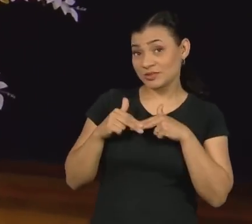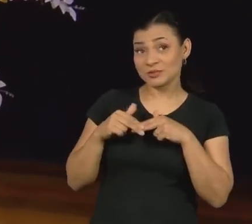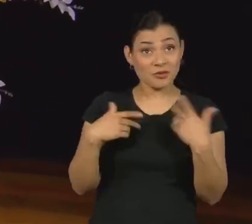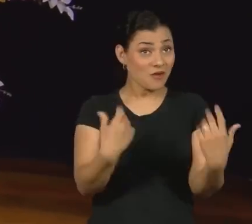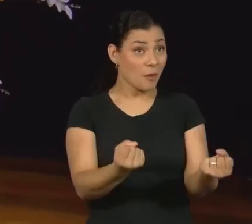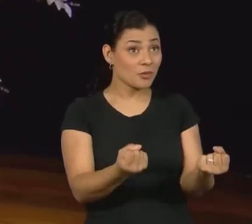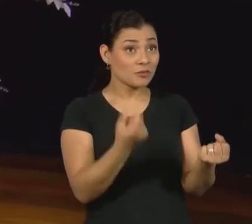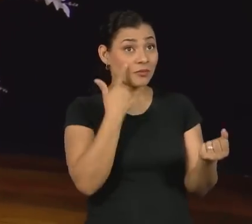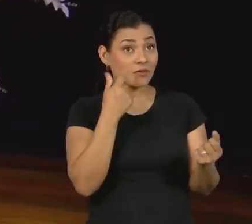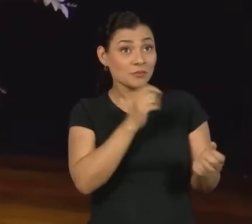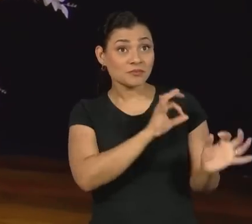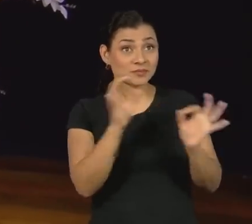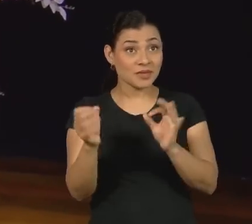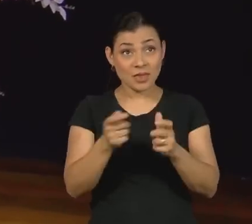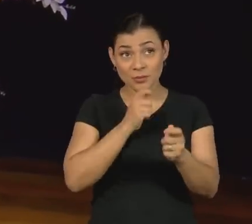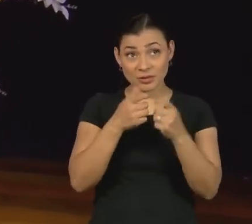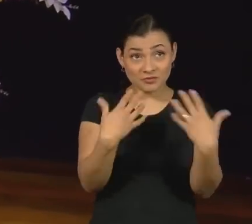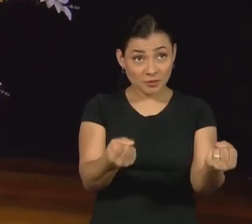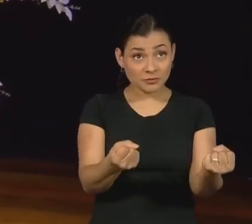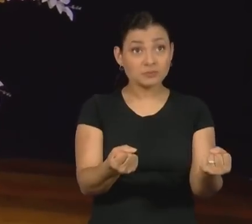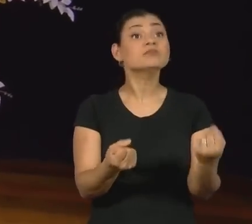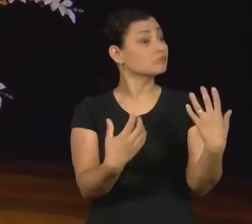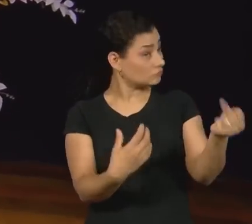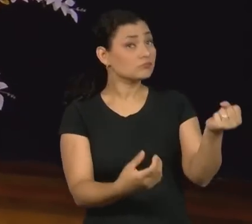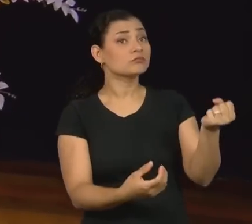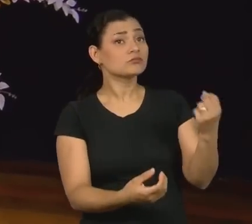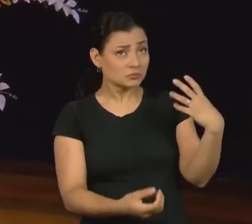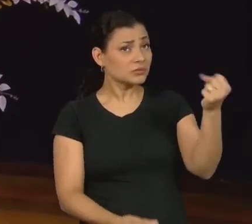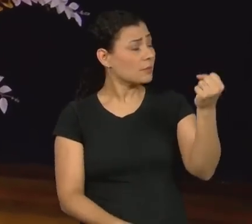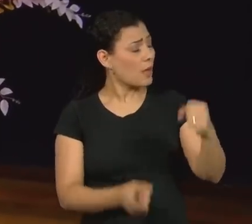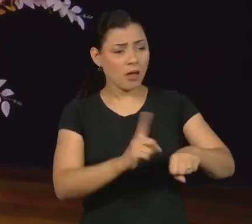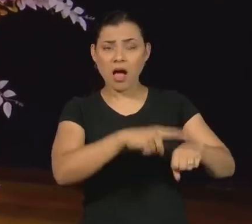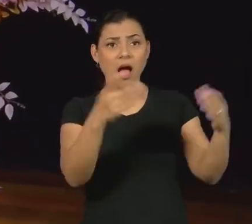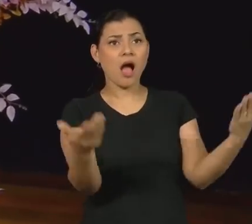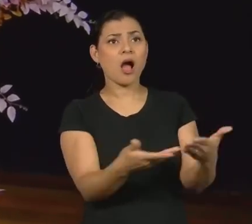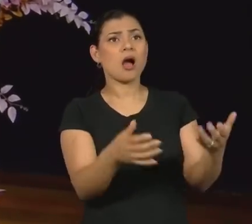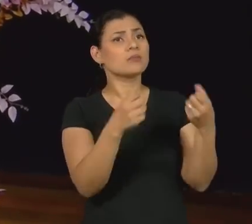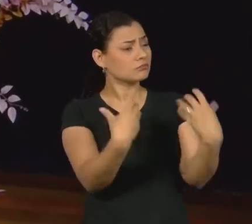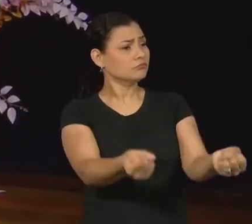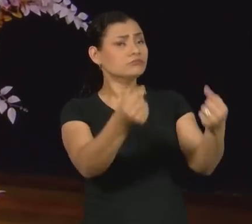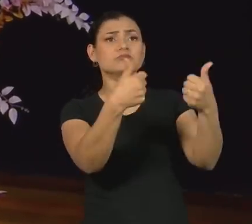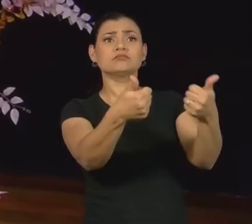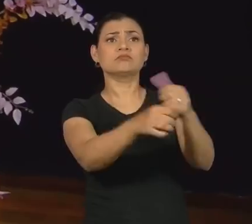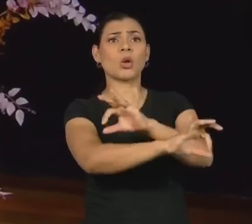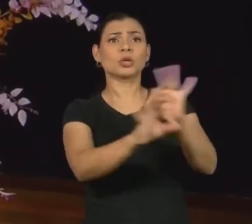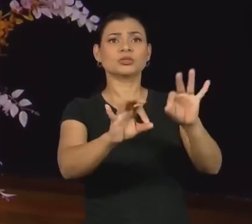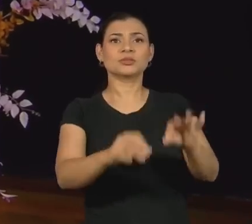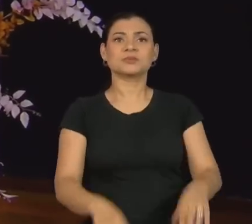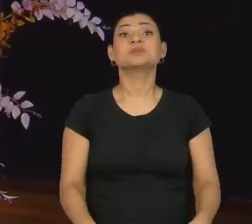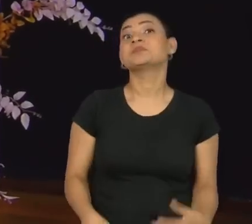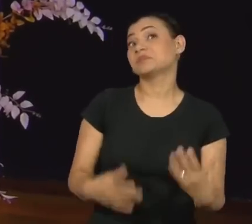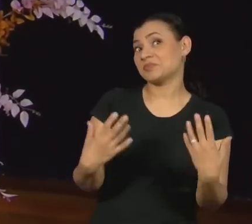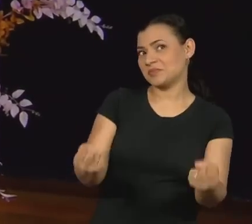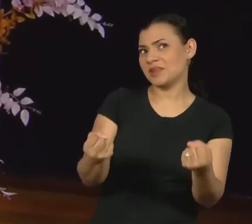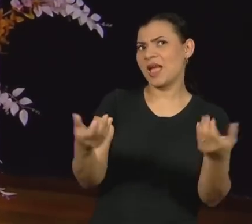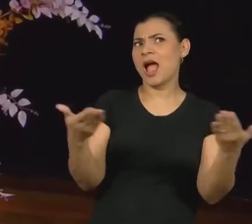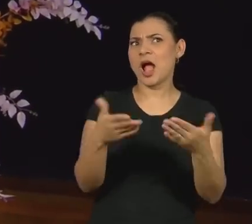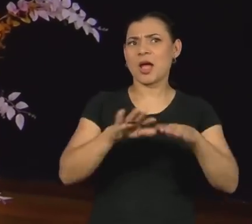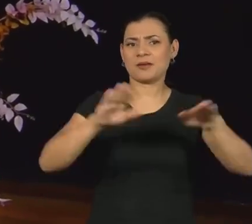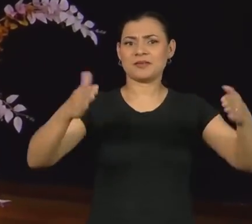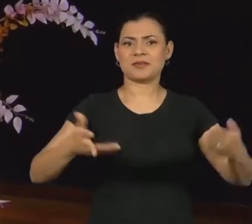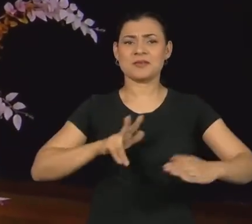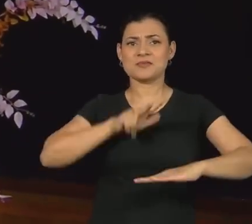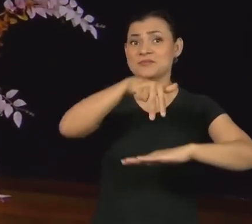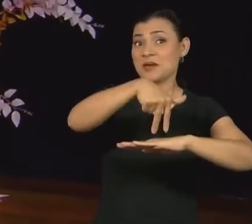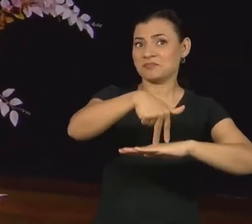gente vai acompanhar agora na reportagem, bora? Rapaz, nesse instante, se tu diz bora, eu boro. Então a gente sai do palco